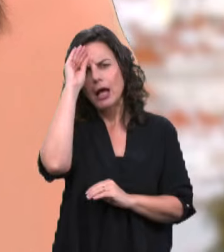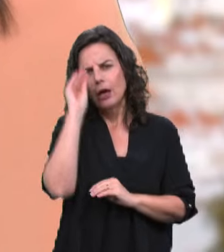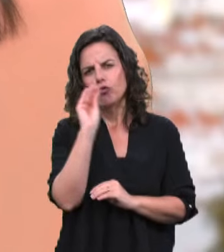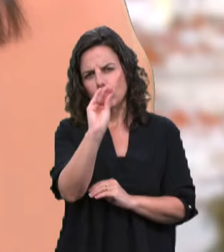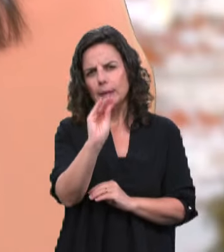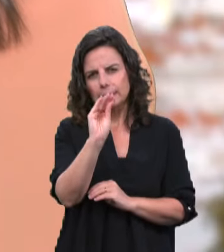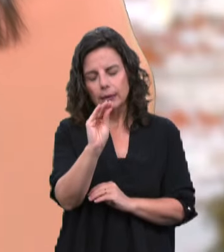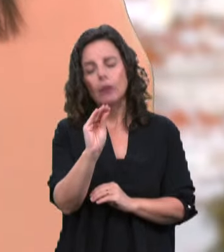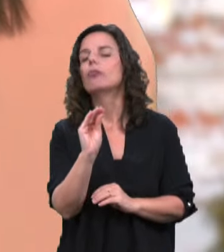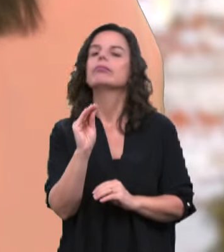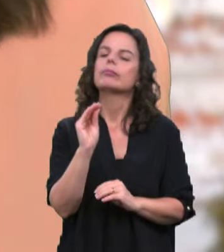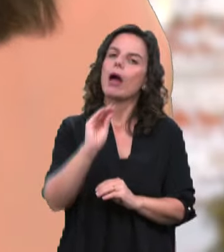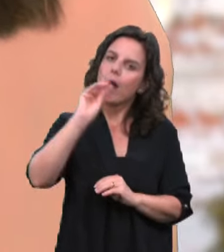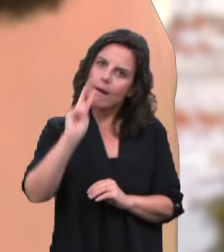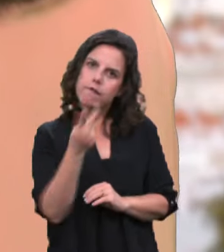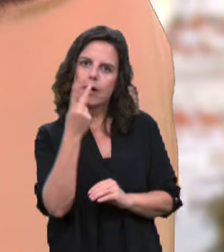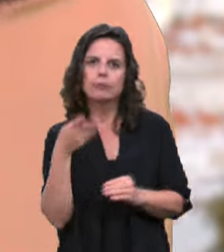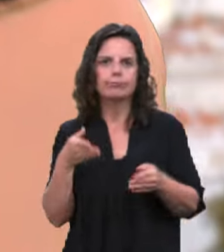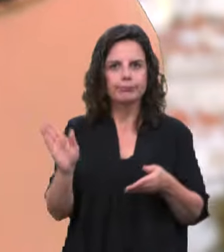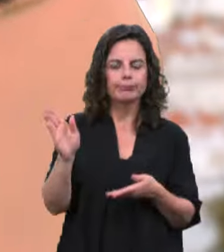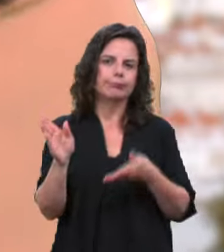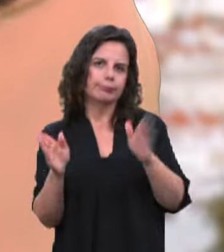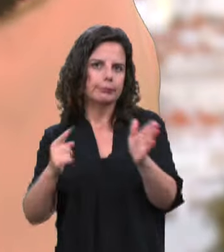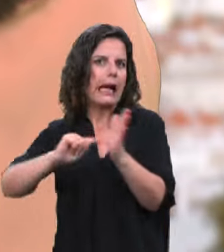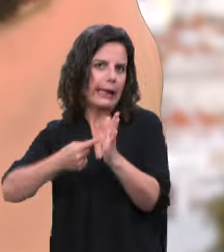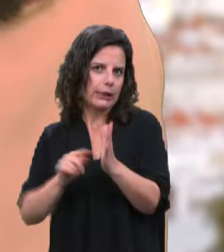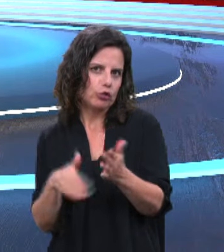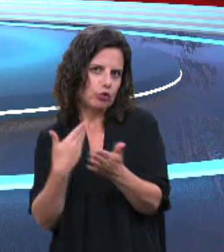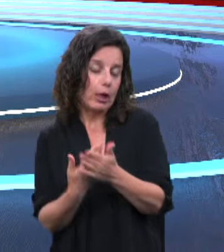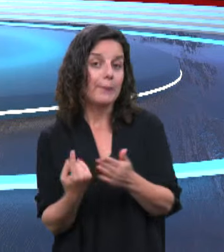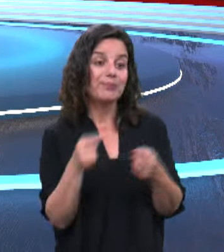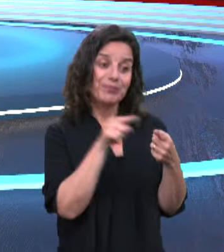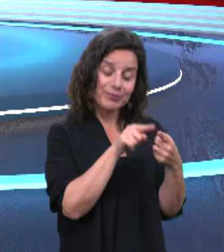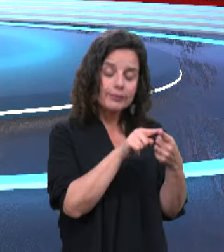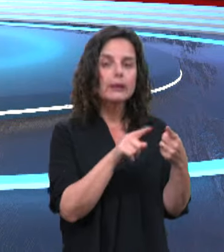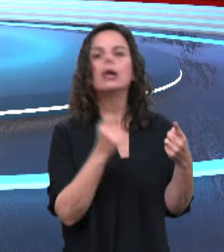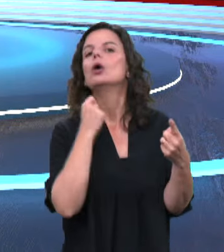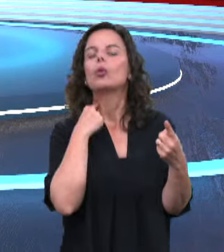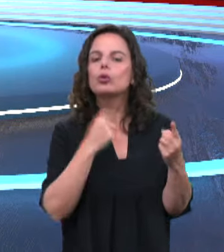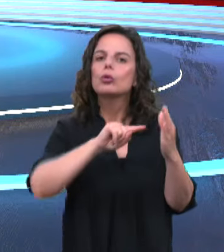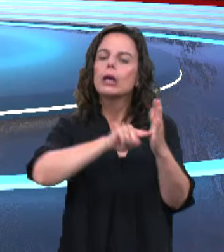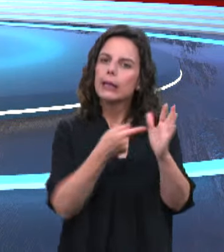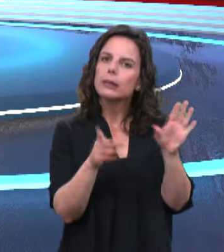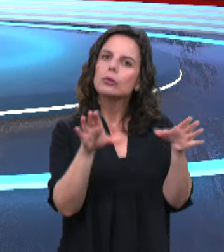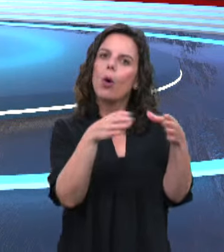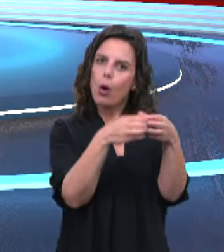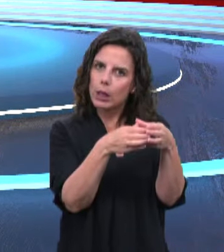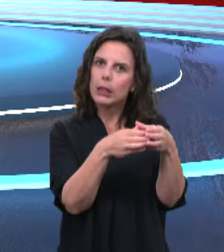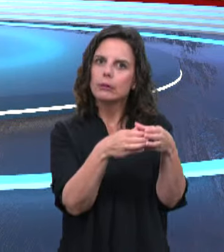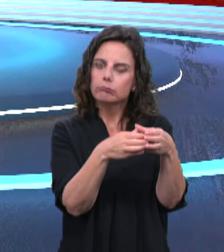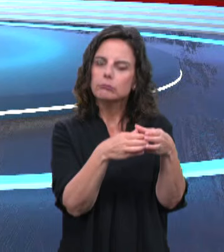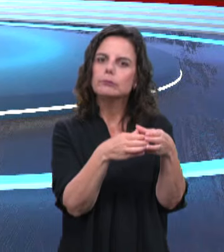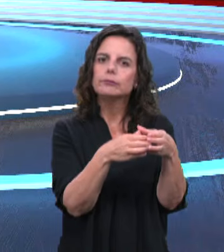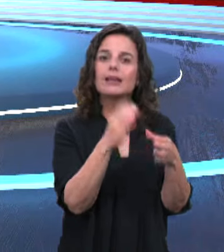há duas formas de juntar créditos. Uma, cursos que são à partida acreditados pela ordem